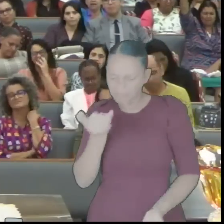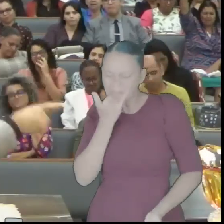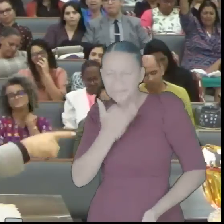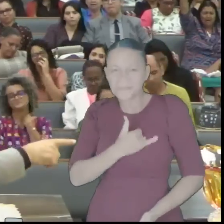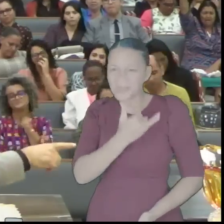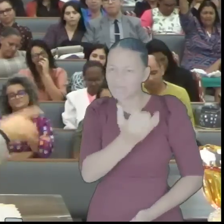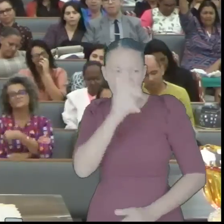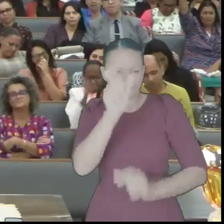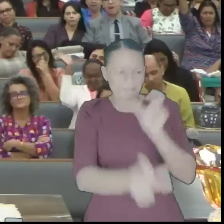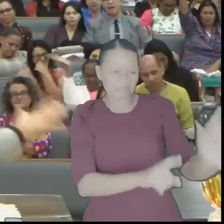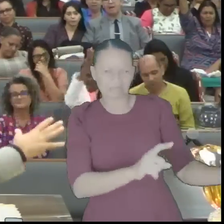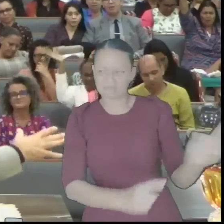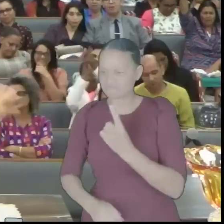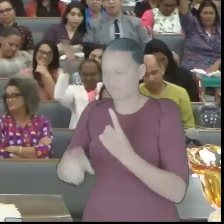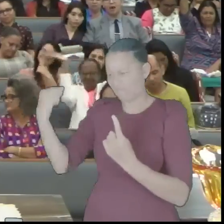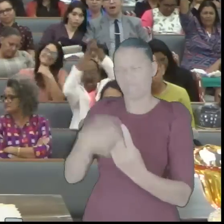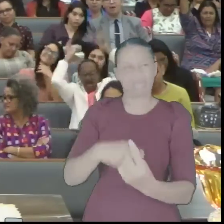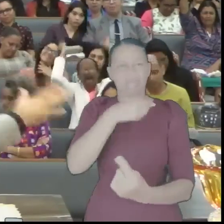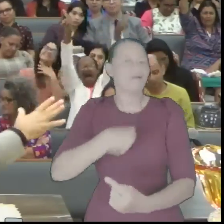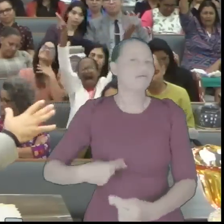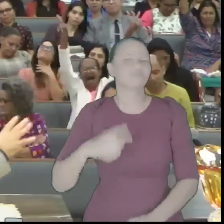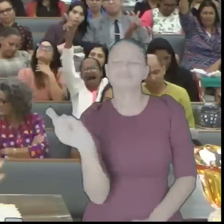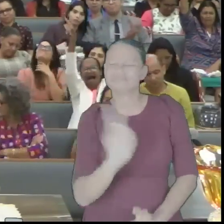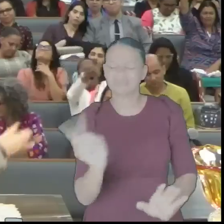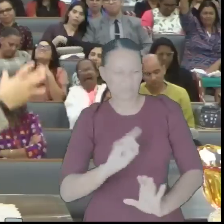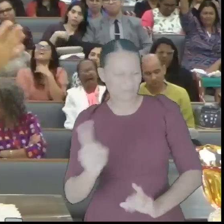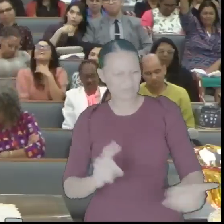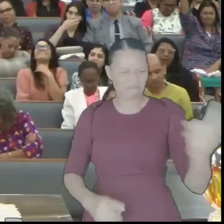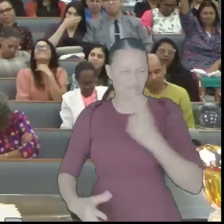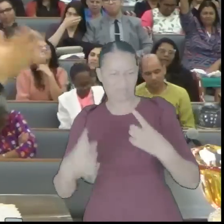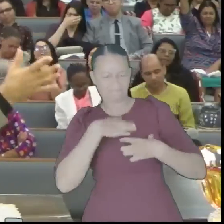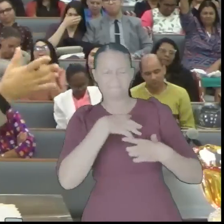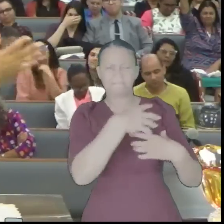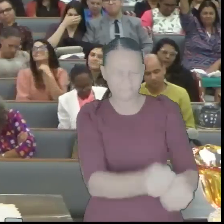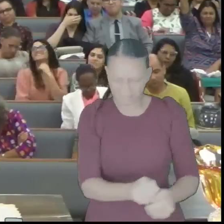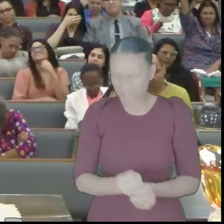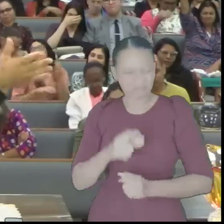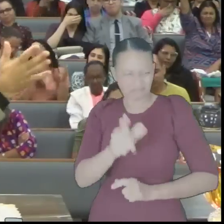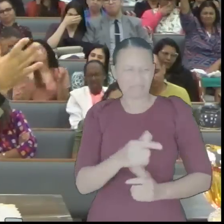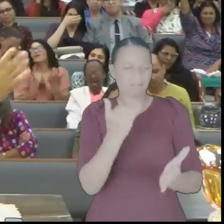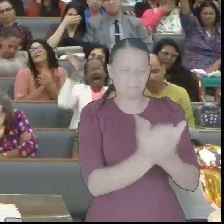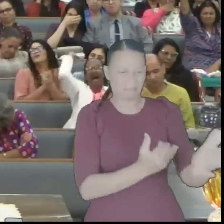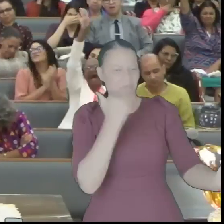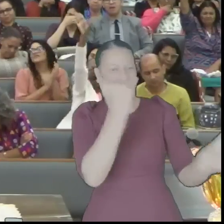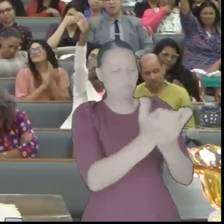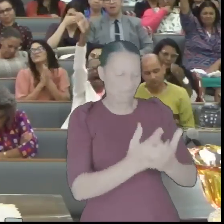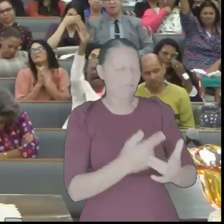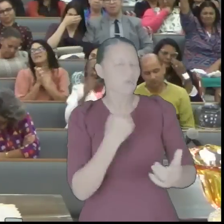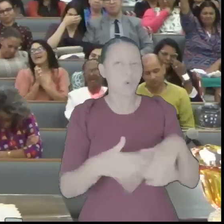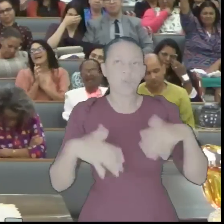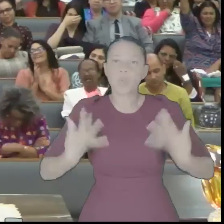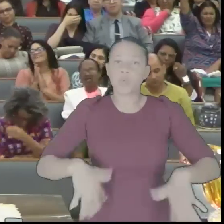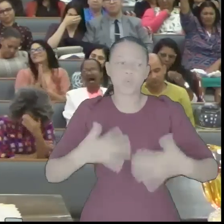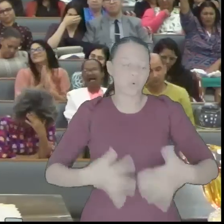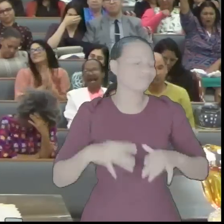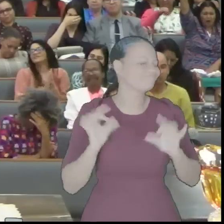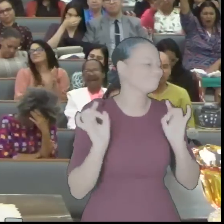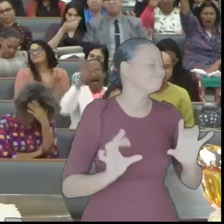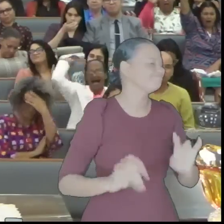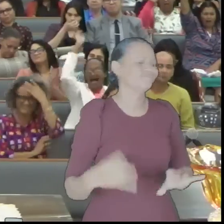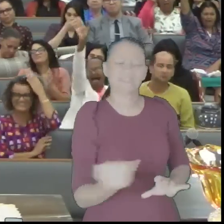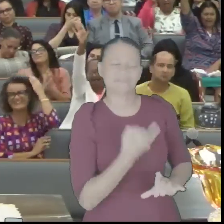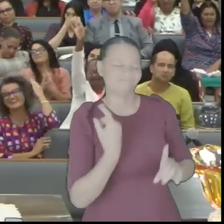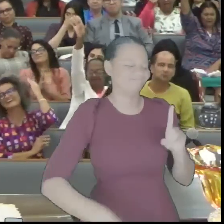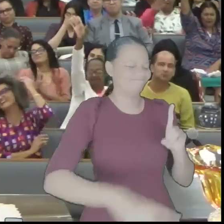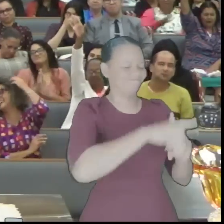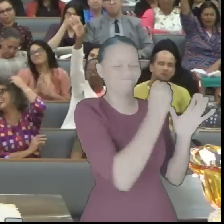quem anula, não tem quem risca, não tem quem tira. Não tem obra maior do que a obra do Calvário. Ele conquistou. Você é filho